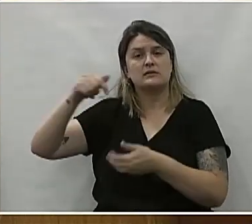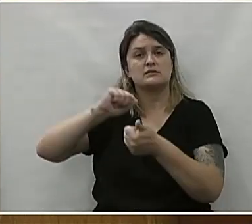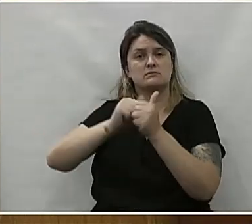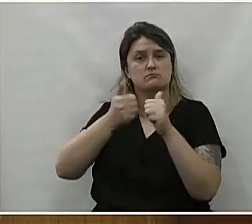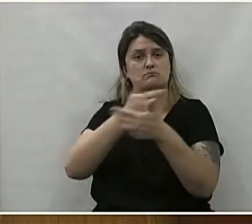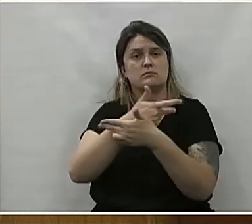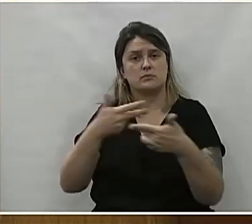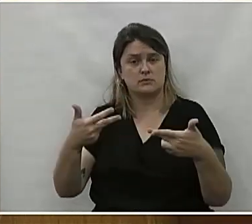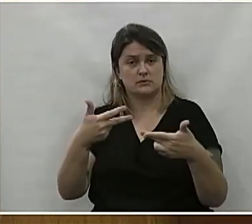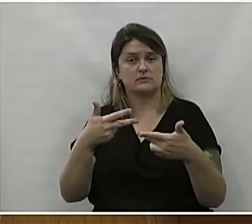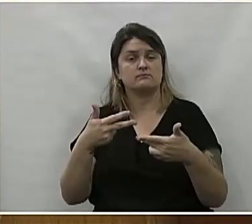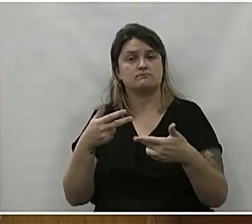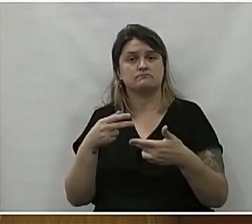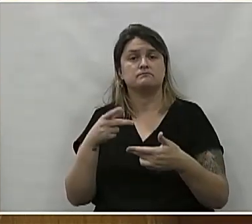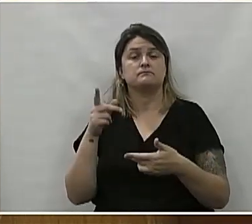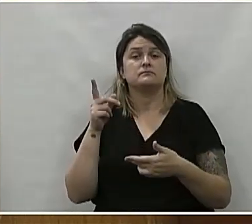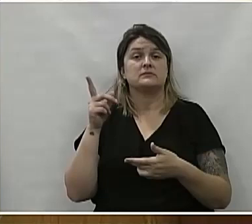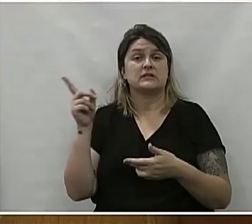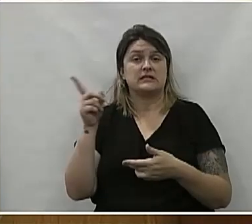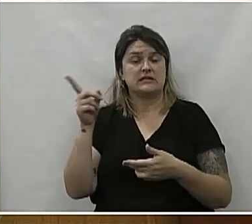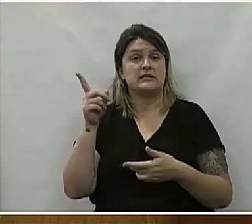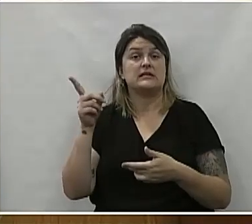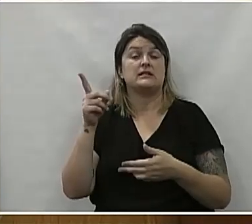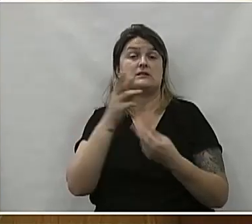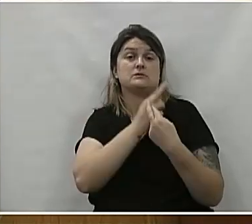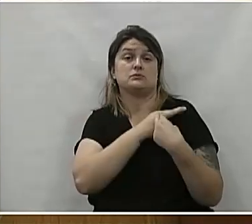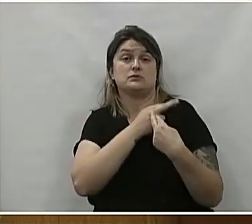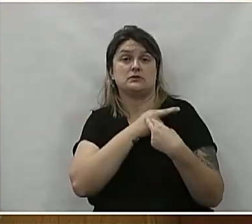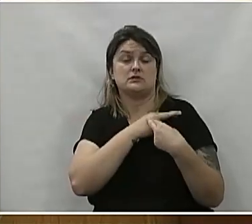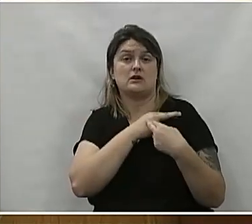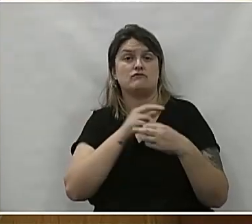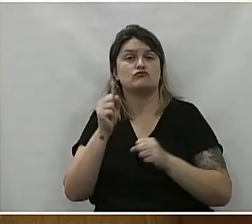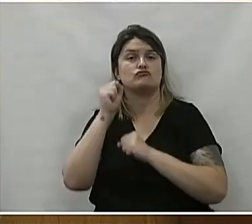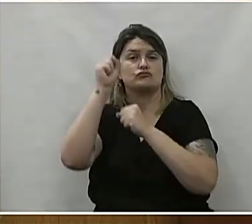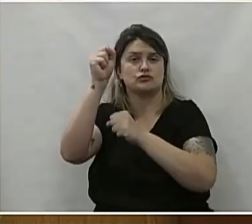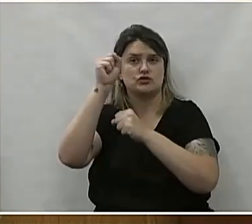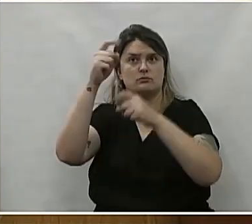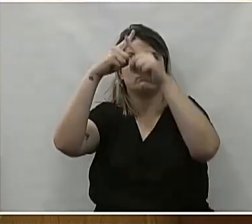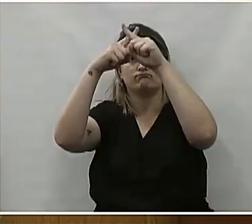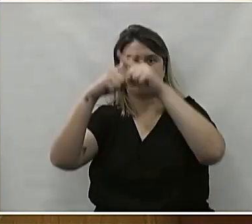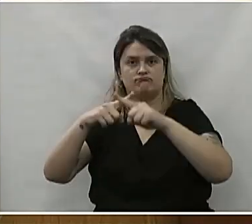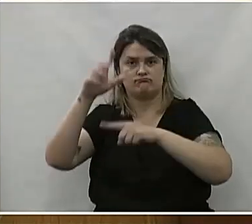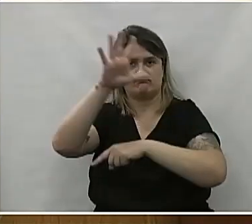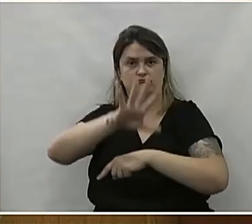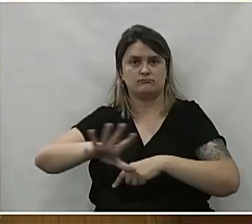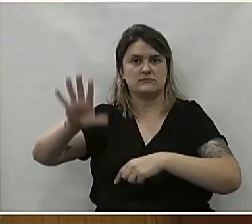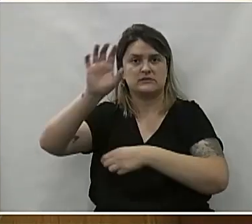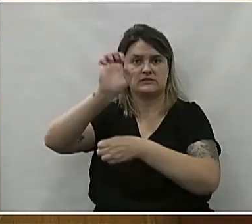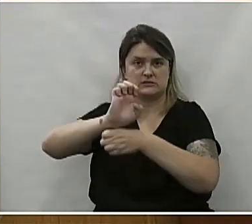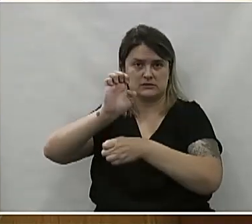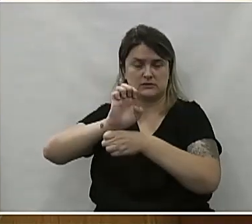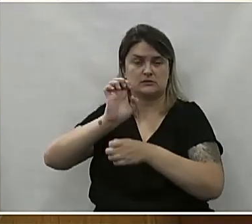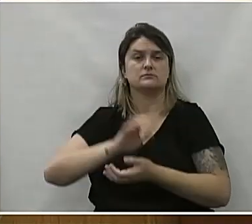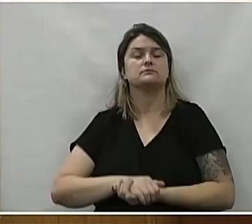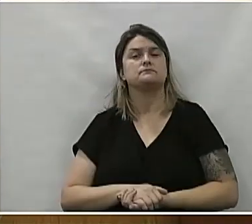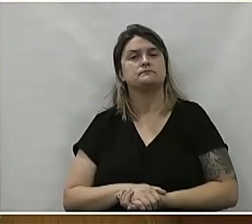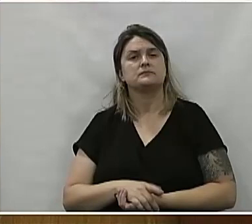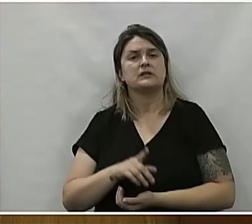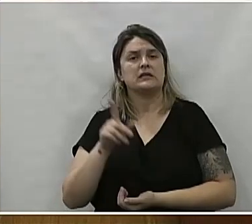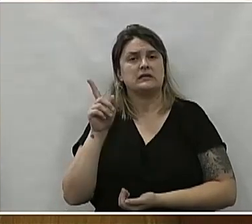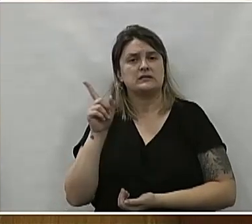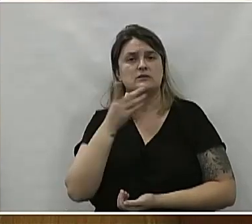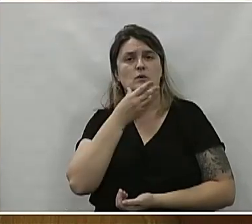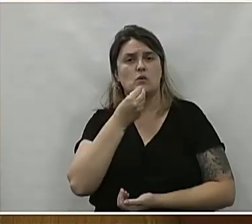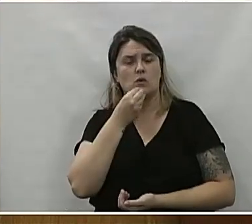Esportes De União da Vitória Onde chefiou Delegações esportivas Locais Em competições Regionais E estaduais Sebinho também